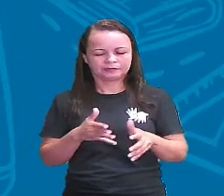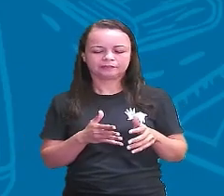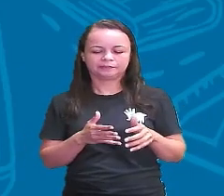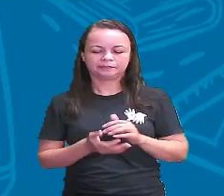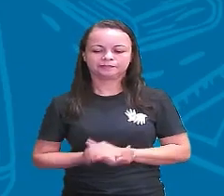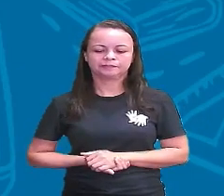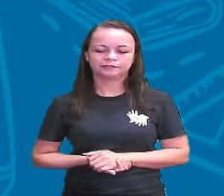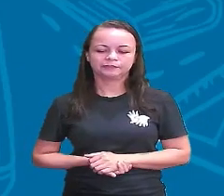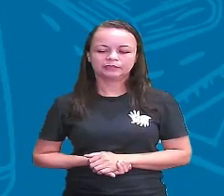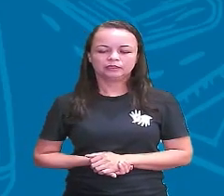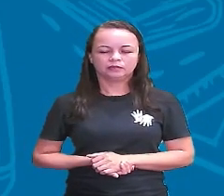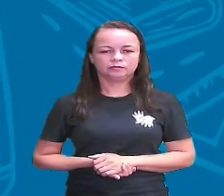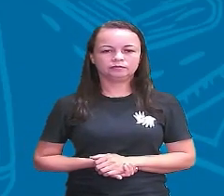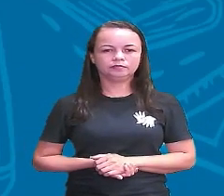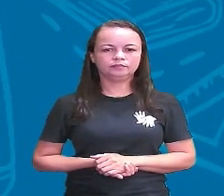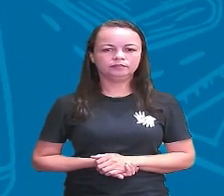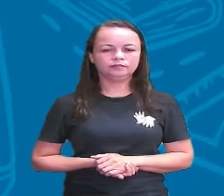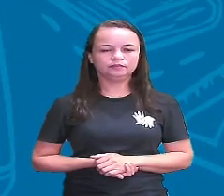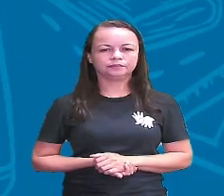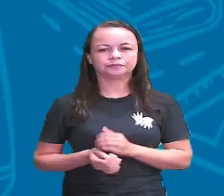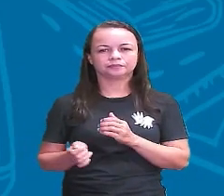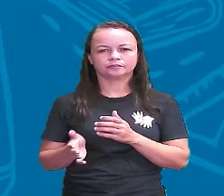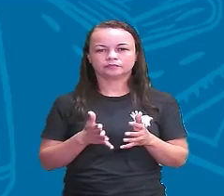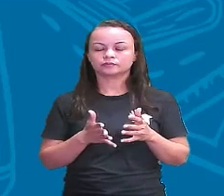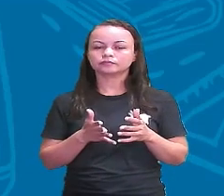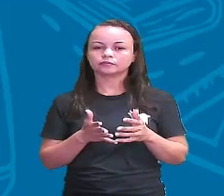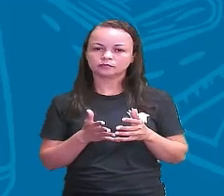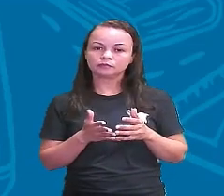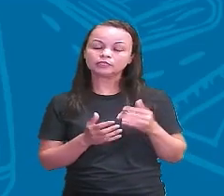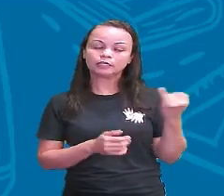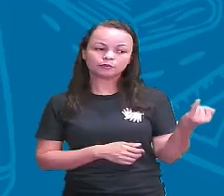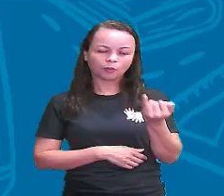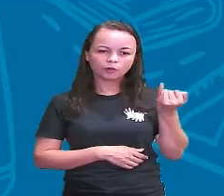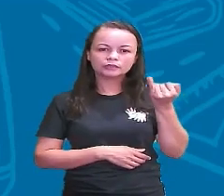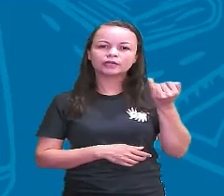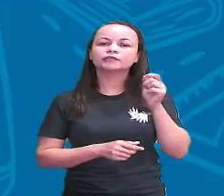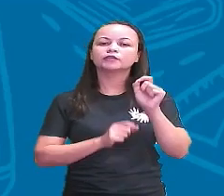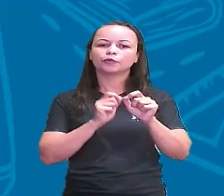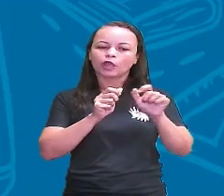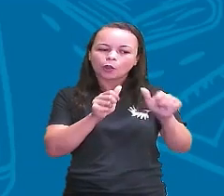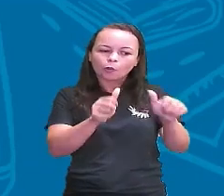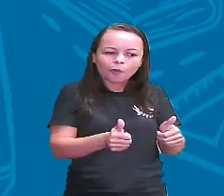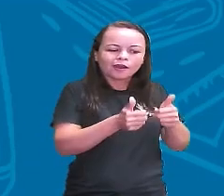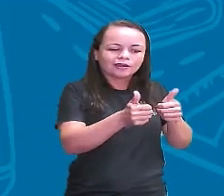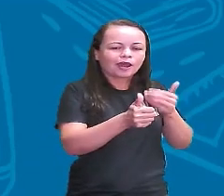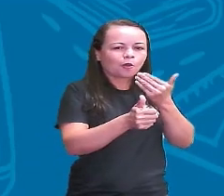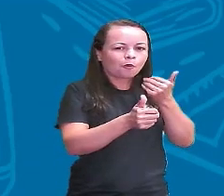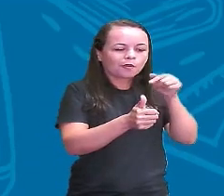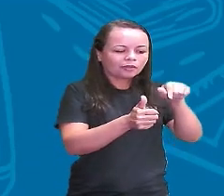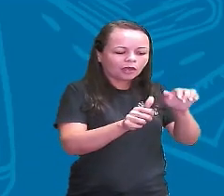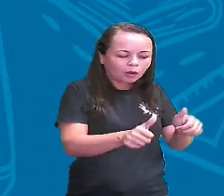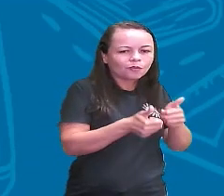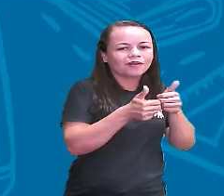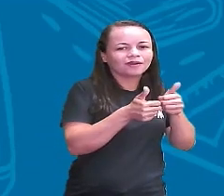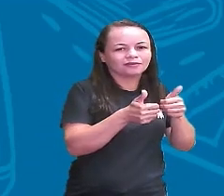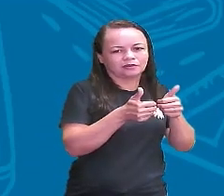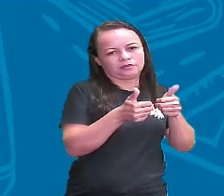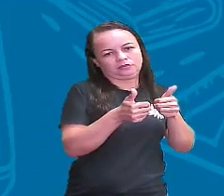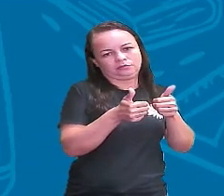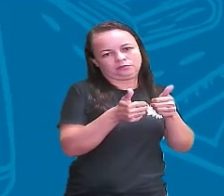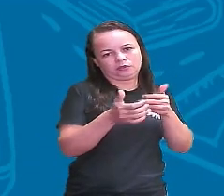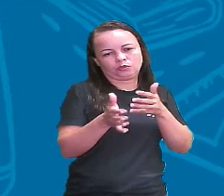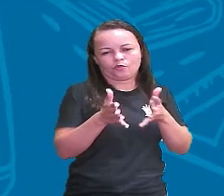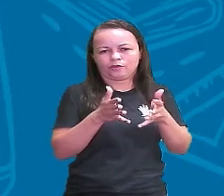bem-estar, tá certo? O importante é a qualidade do alimento que se consome, ou seja, não é